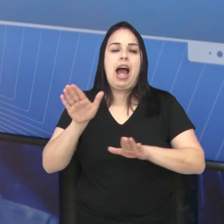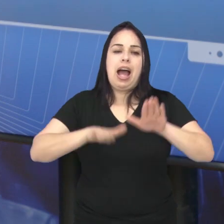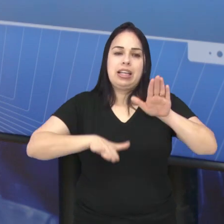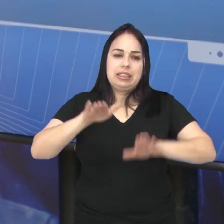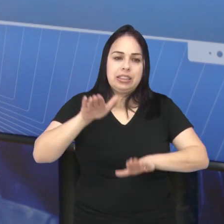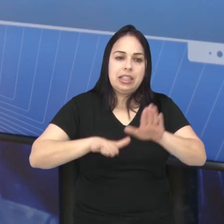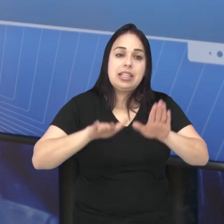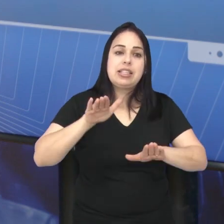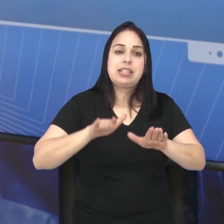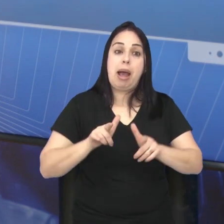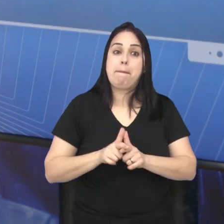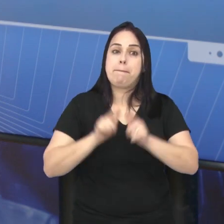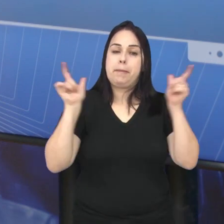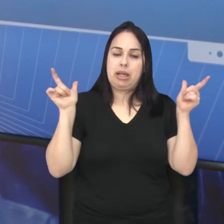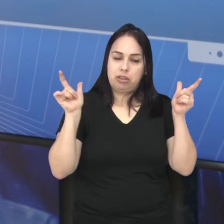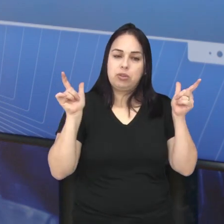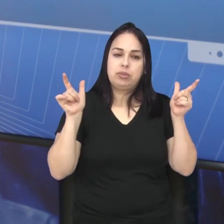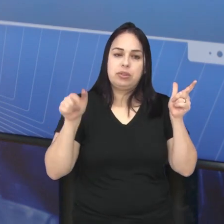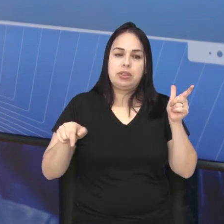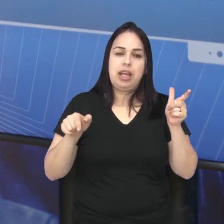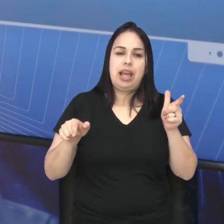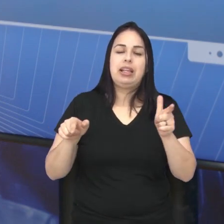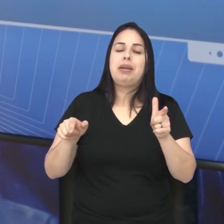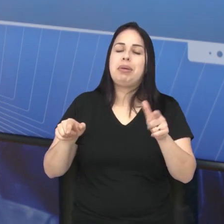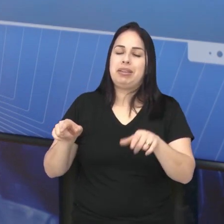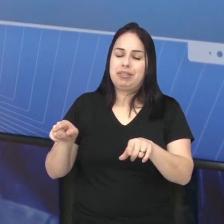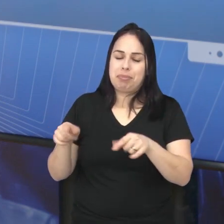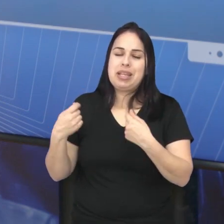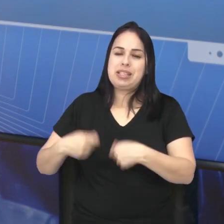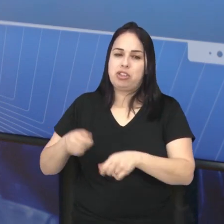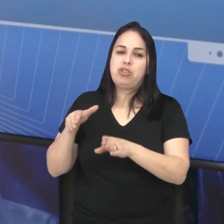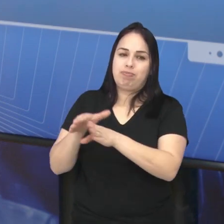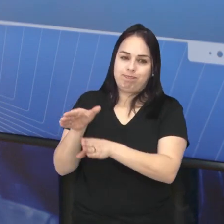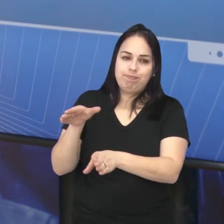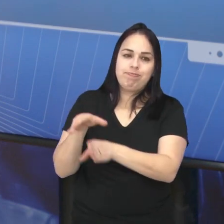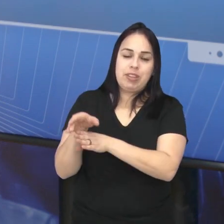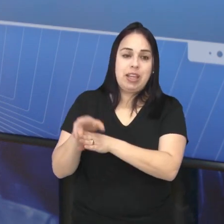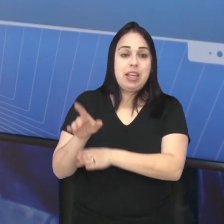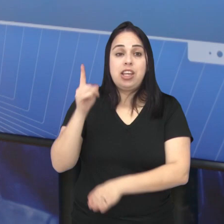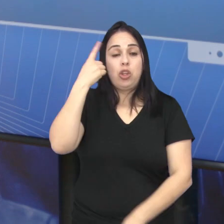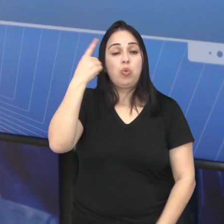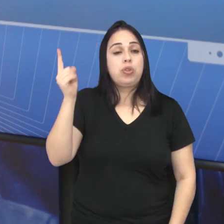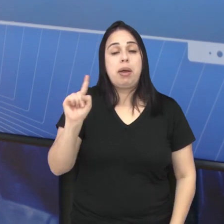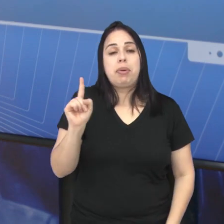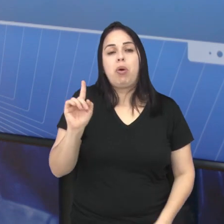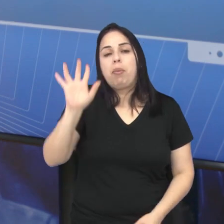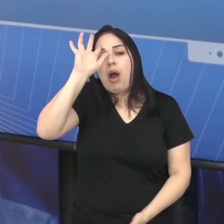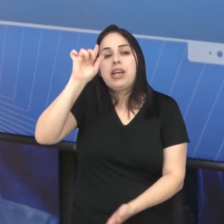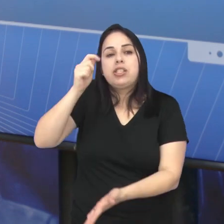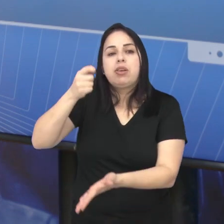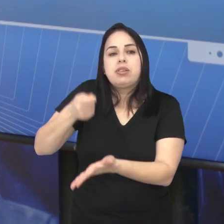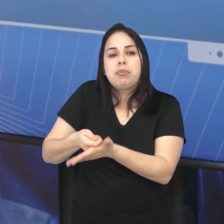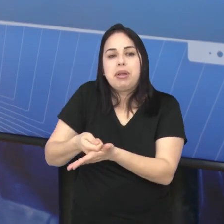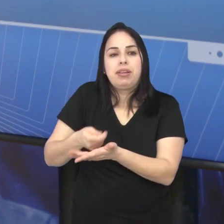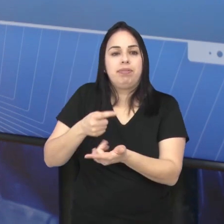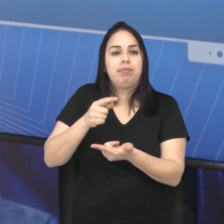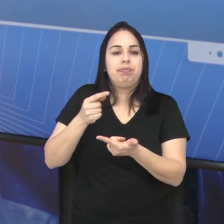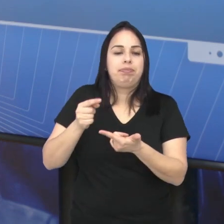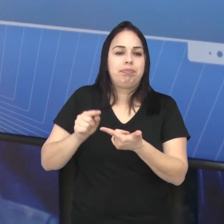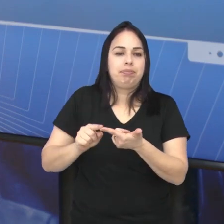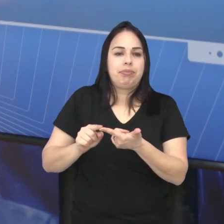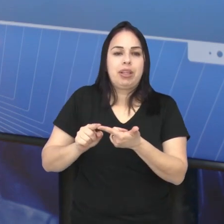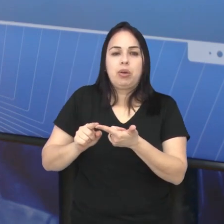Então, muitas das vezes, na maioria das vezes, ela também está doente. E ela não sabe como